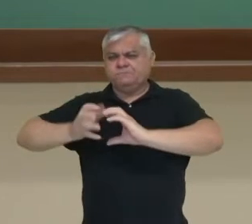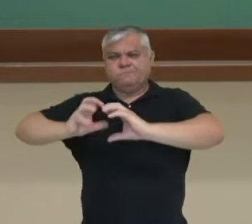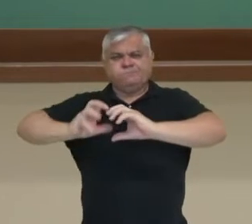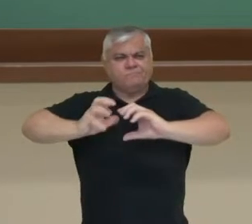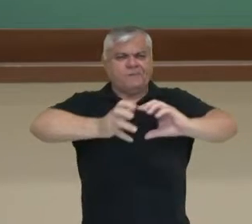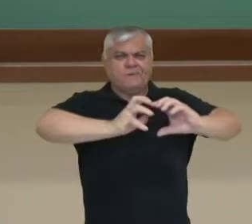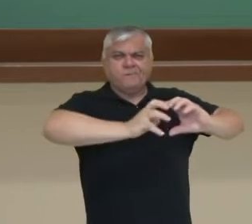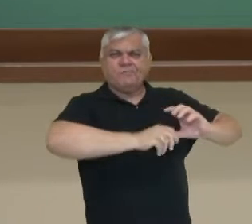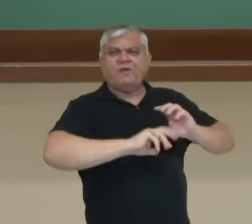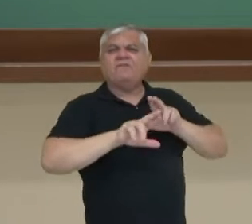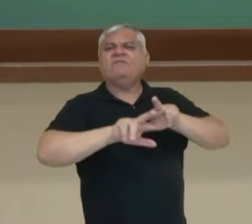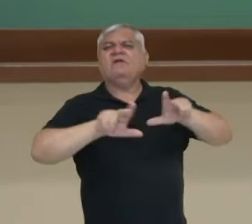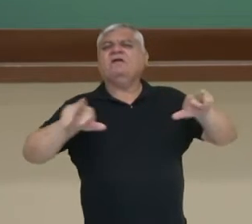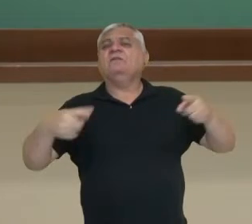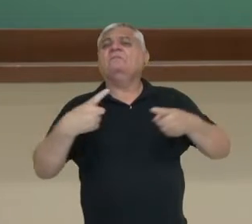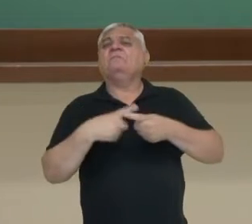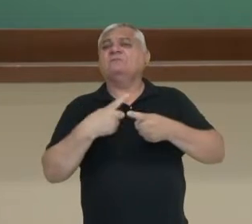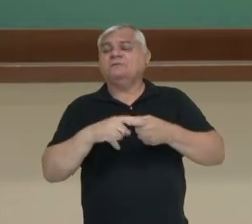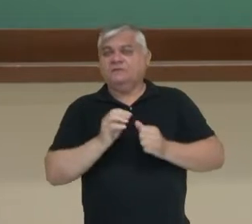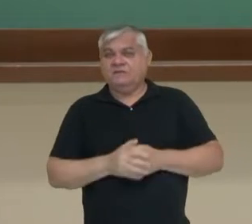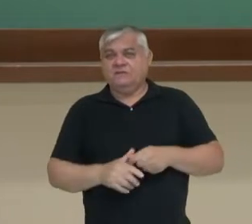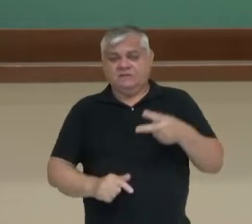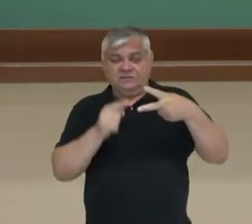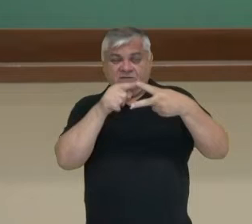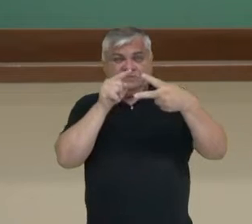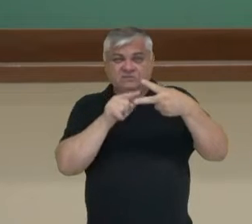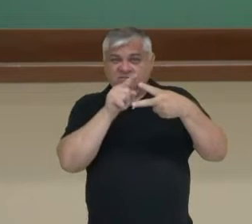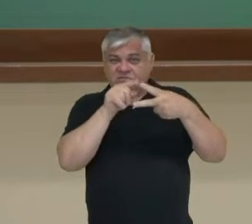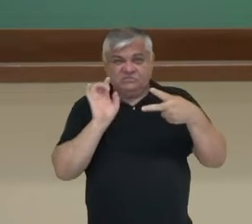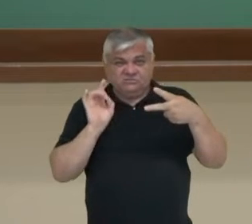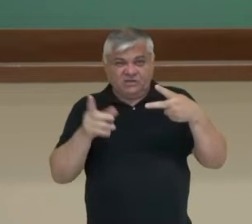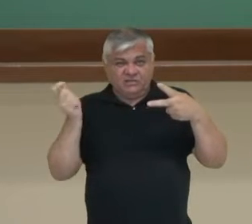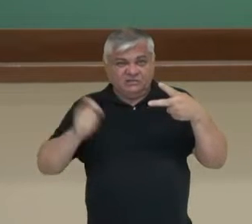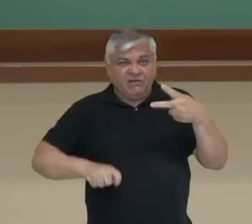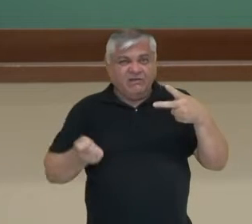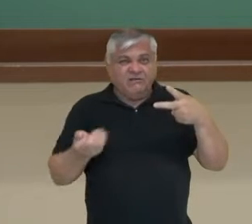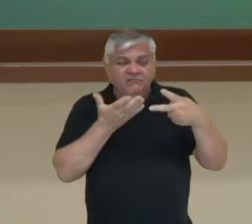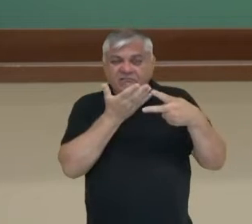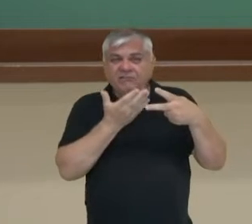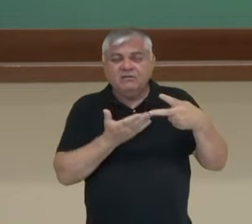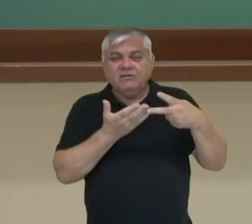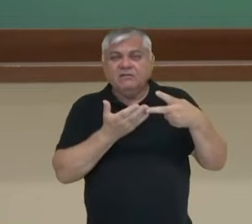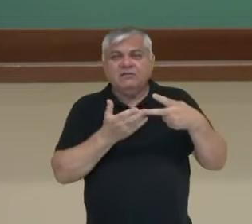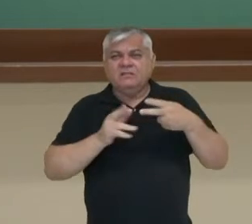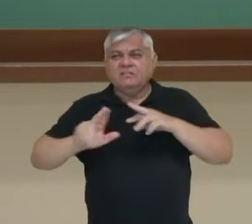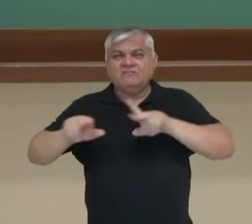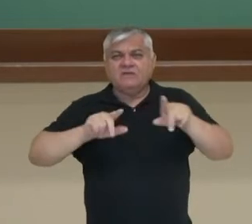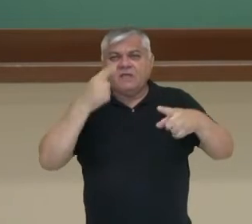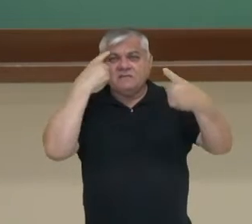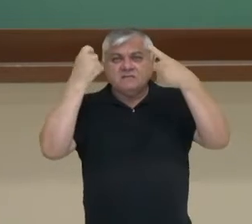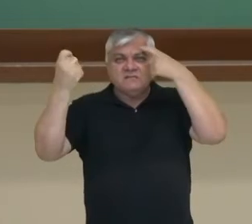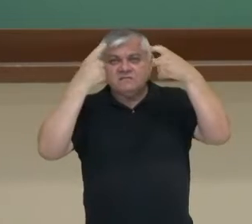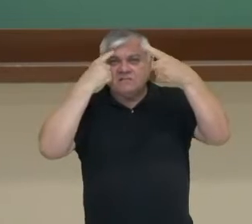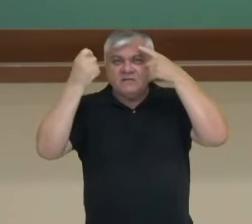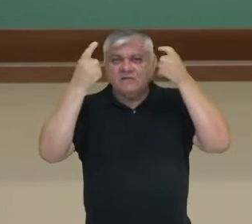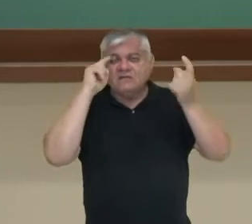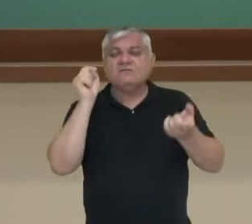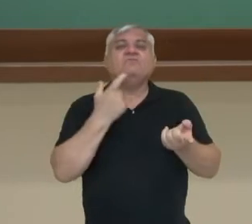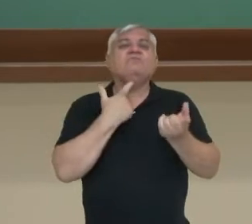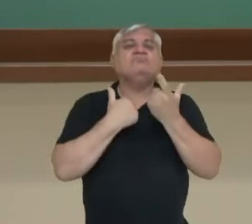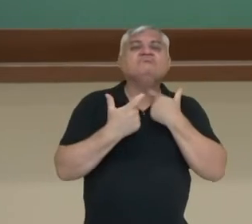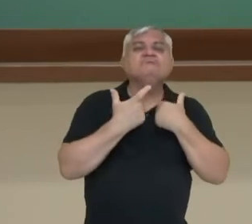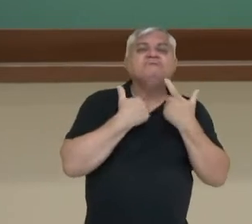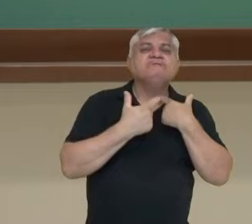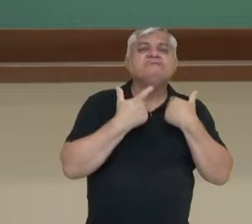vários partidos. Só que 2 partidos apenas dão conta de todas as diferentes ideias, desejos